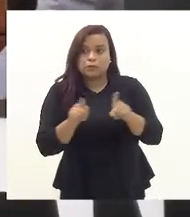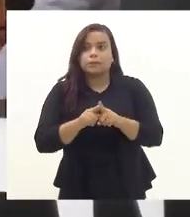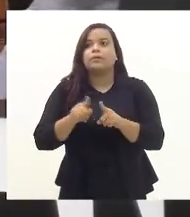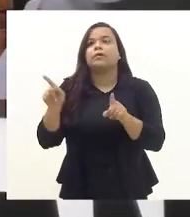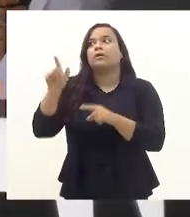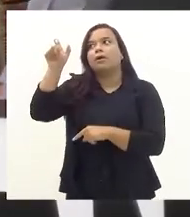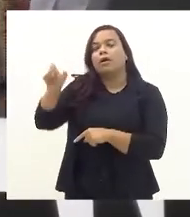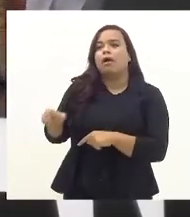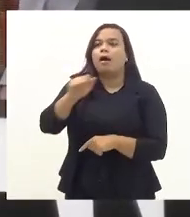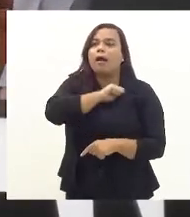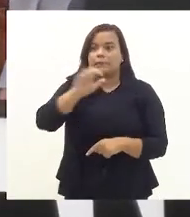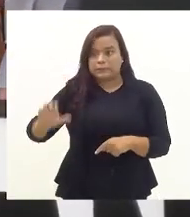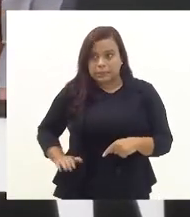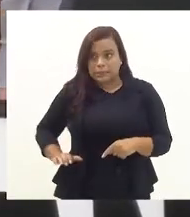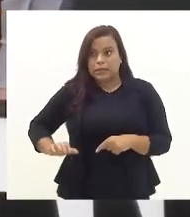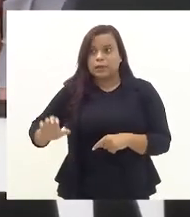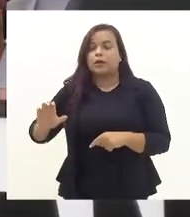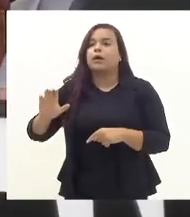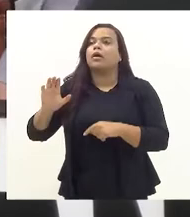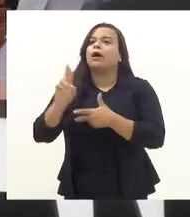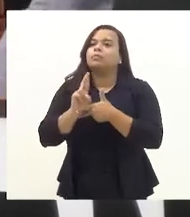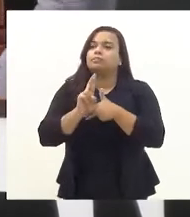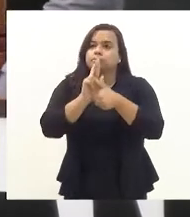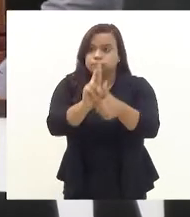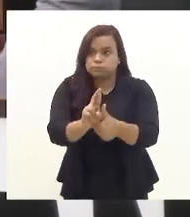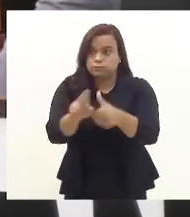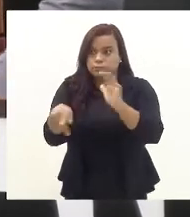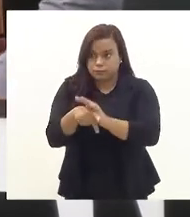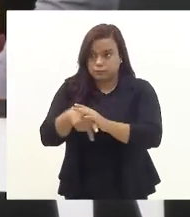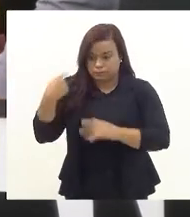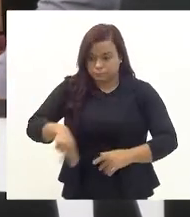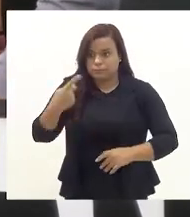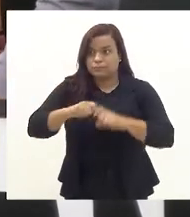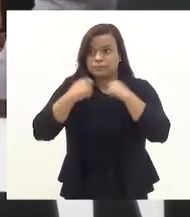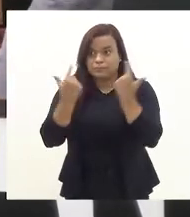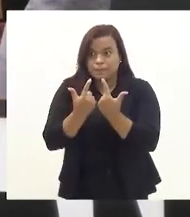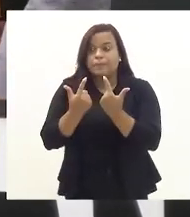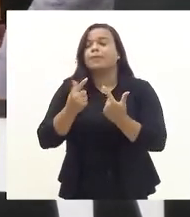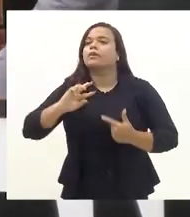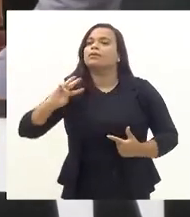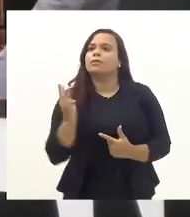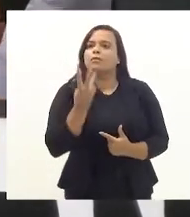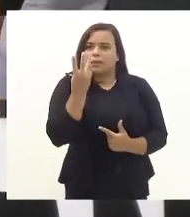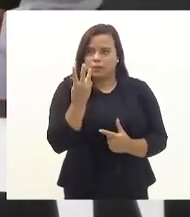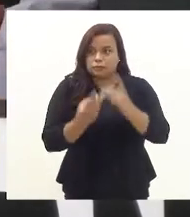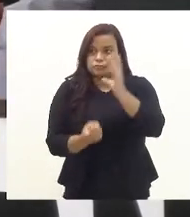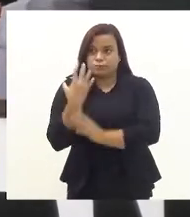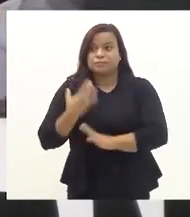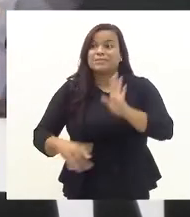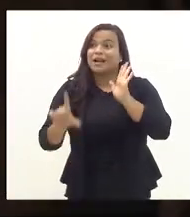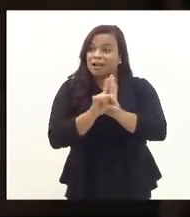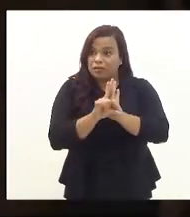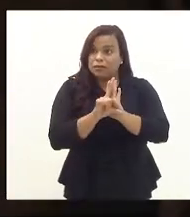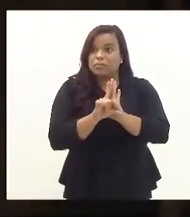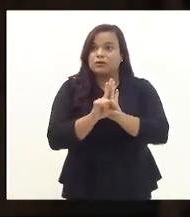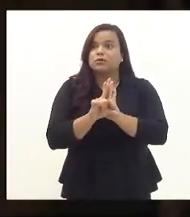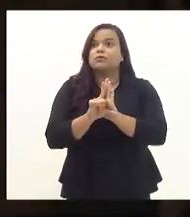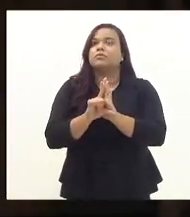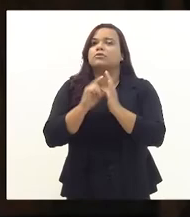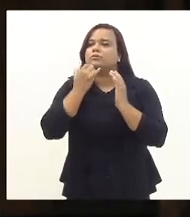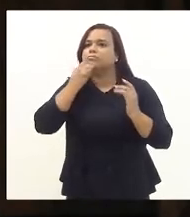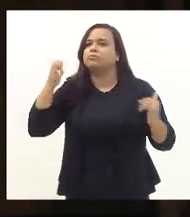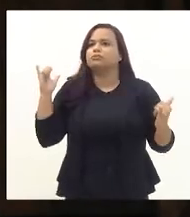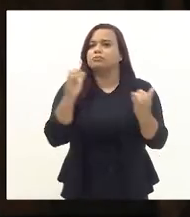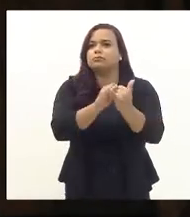Siciliano colocou até a Procuradoria da Casa para nós fazermos também os três. Uma lei pela anistia